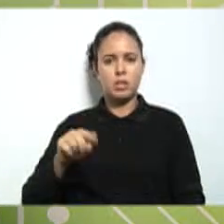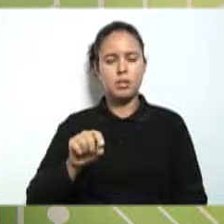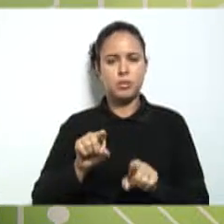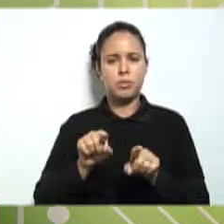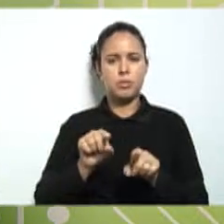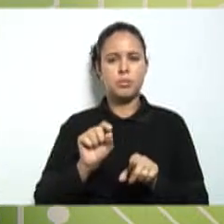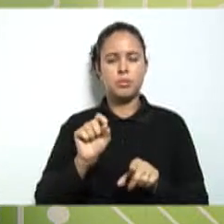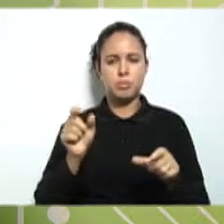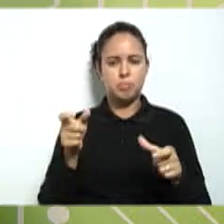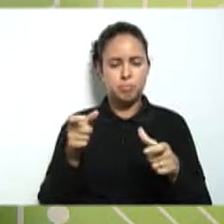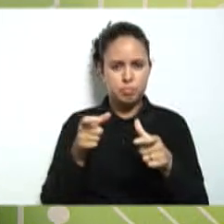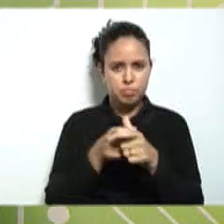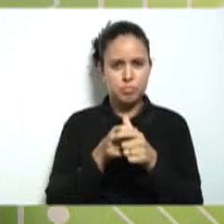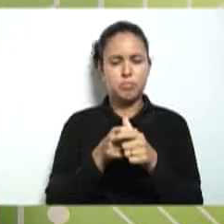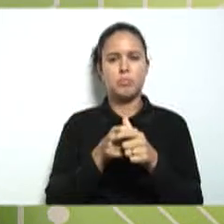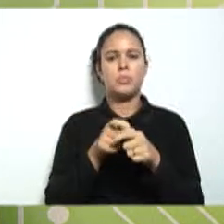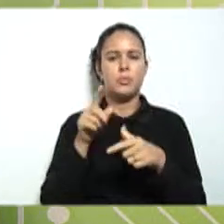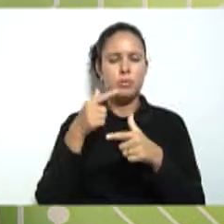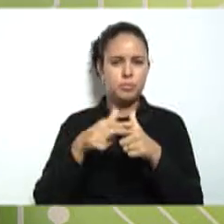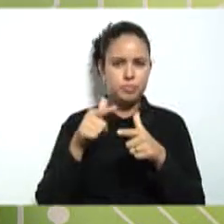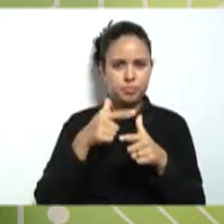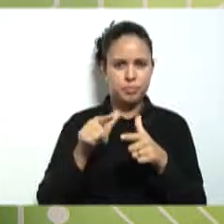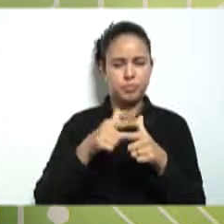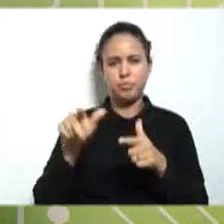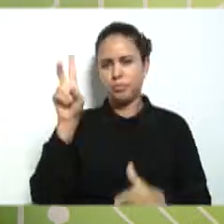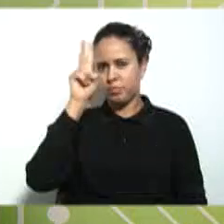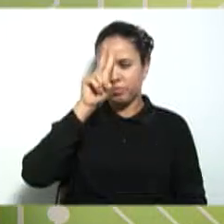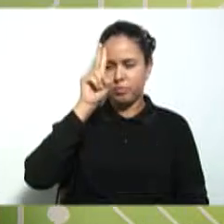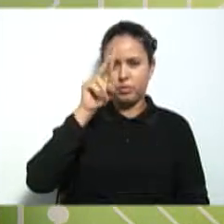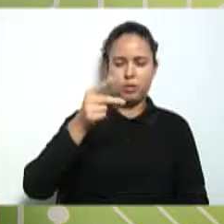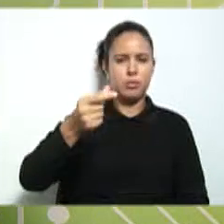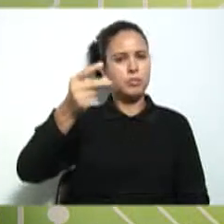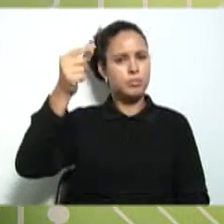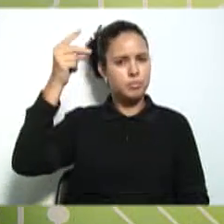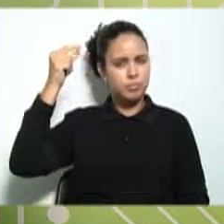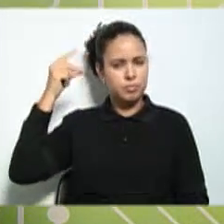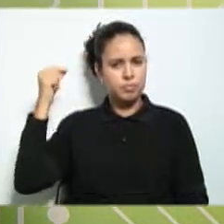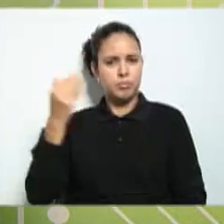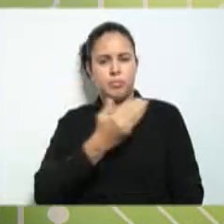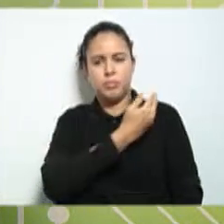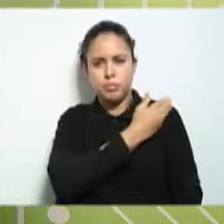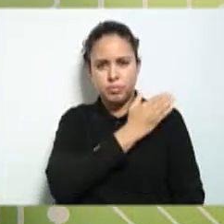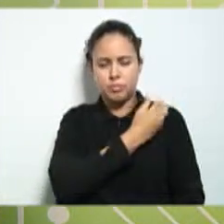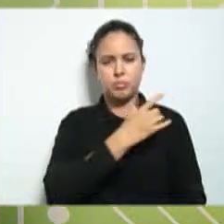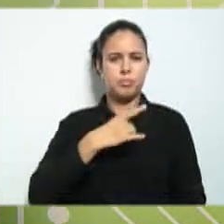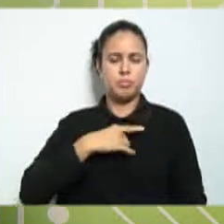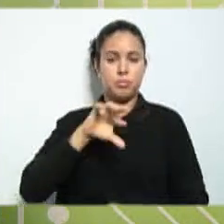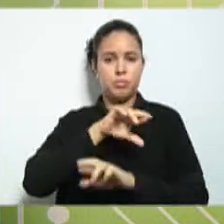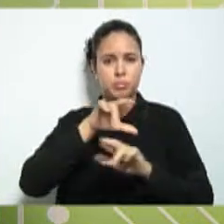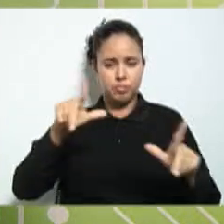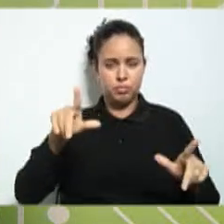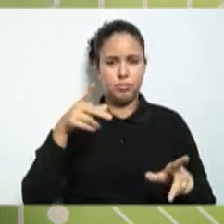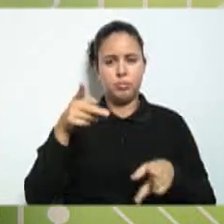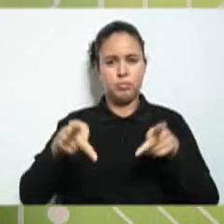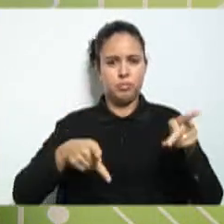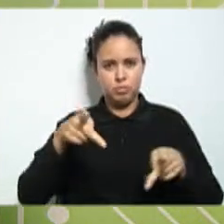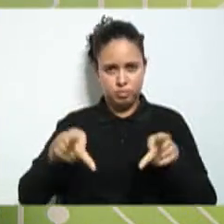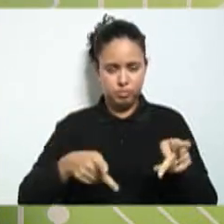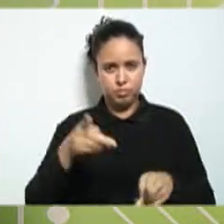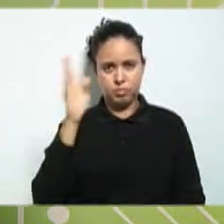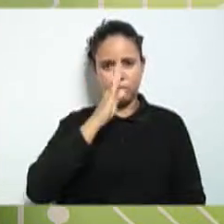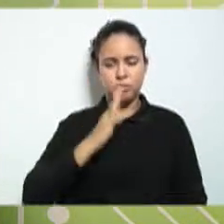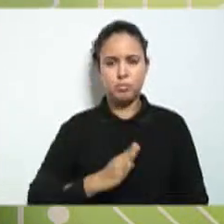um pouco dos efeitos dessa questão histórica que trouxe tantas diferenças para a nossa população. A gente reconhece que isso